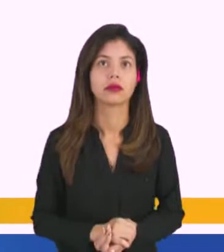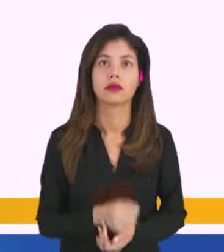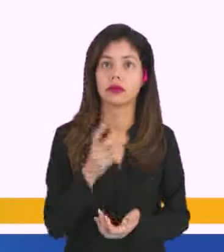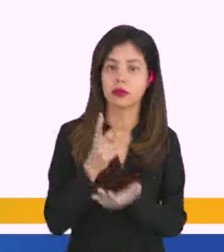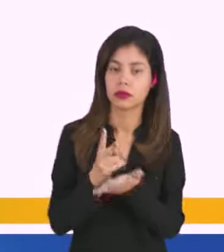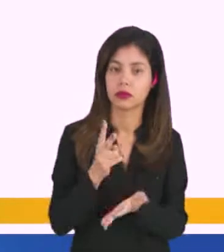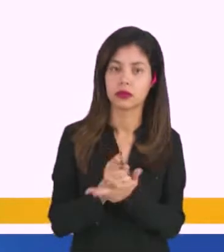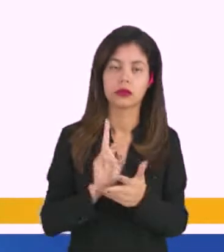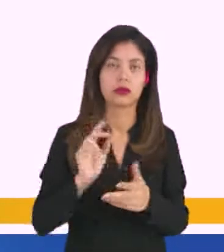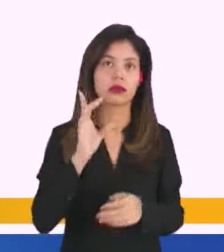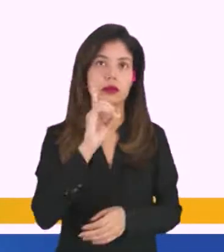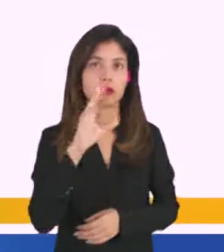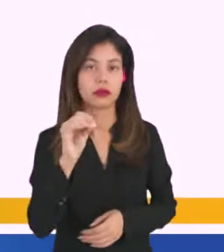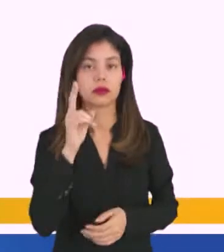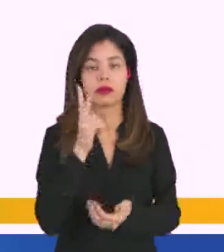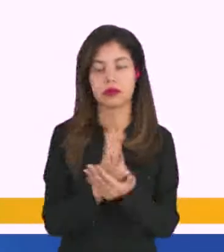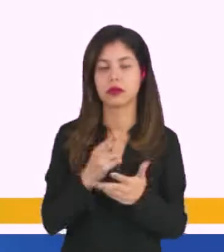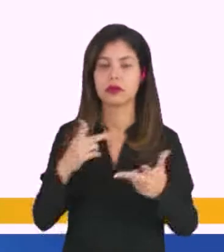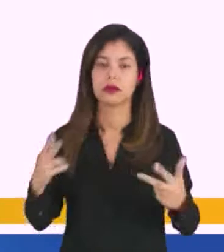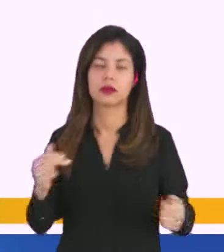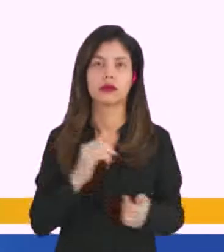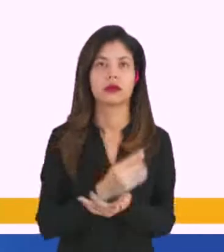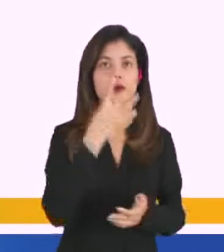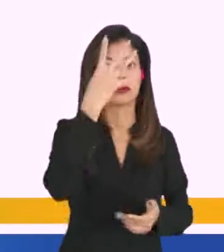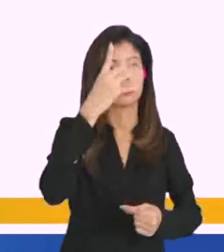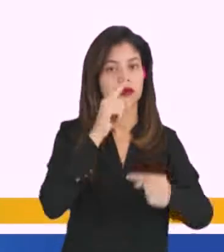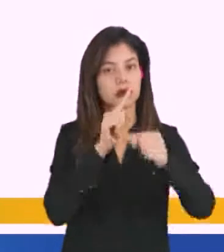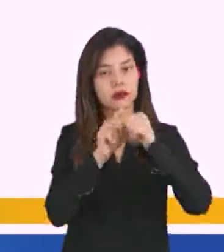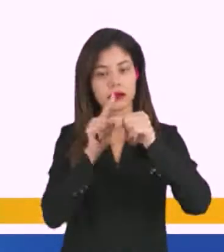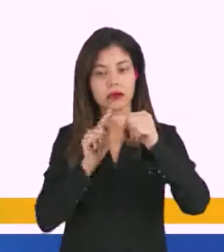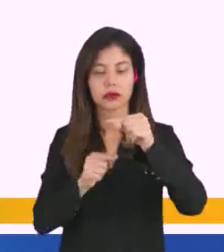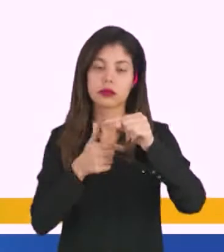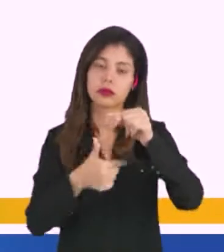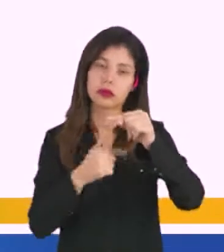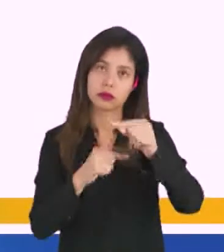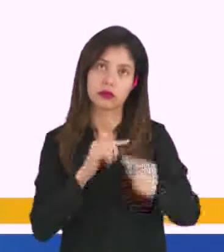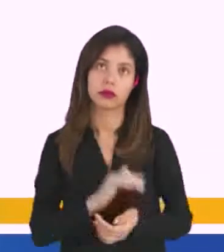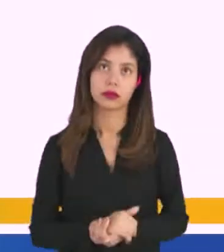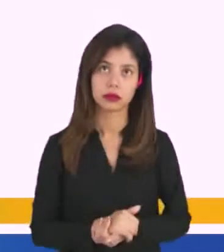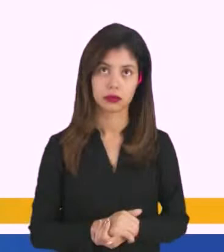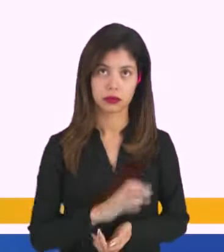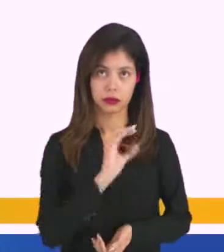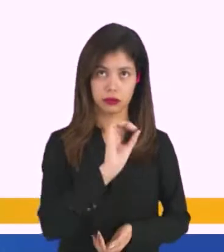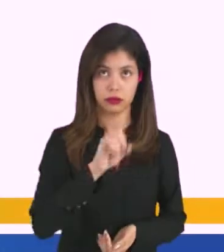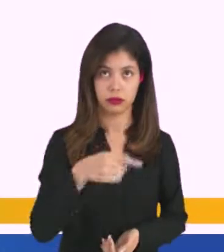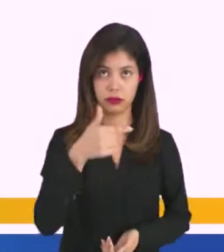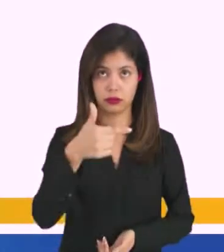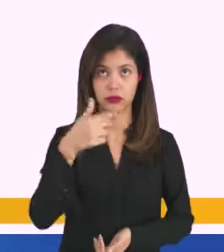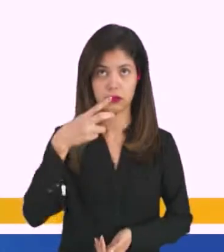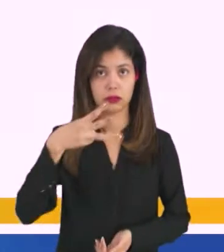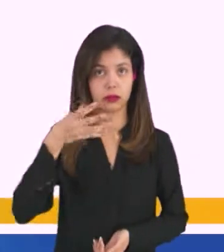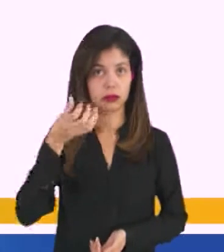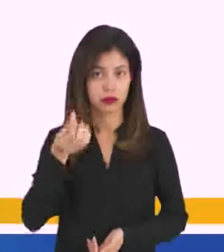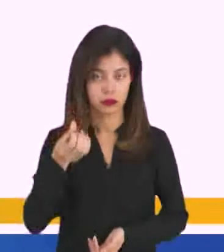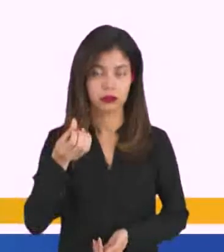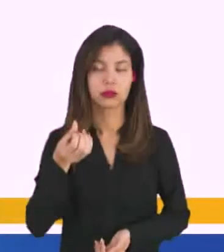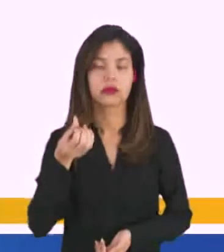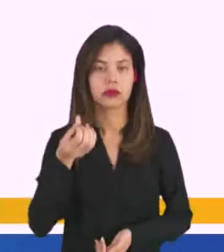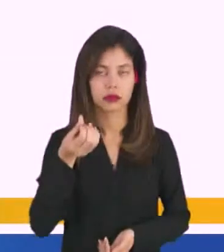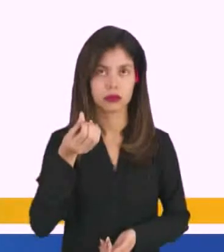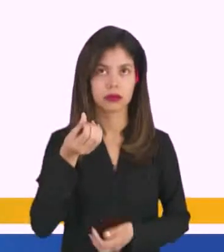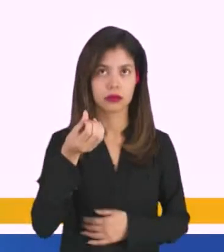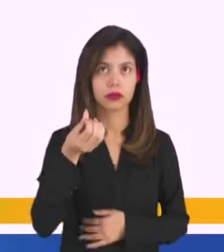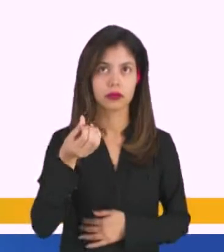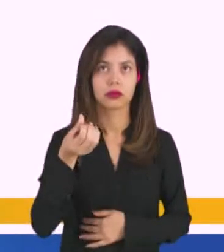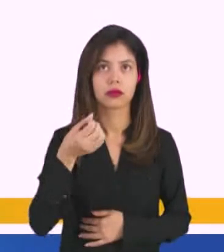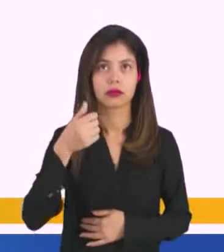17,6%. Do Dodô, a mesma coisa, né? Vamos dividir a quantidade de gols marcados pelo Dodô pelo total de gols. Então, vamos chegar num